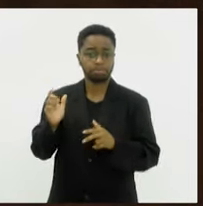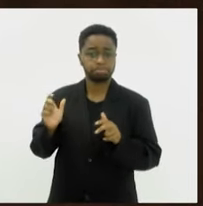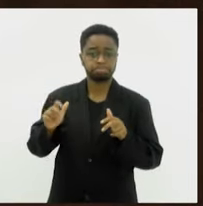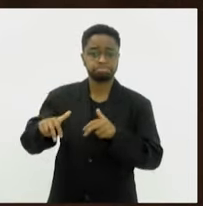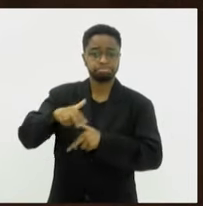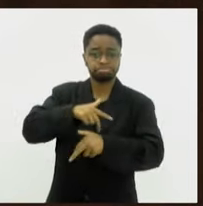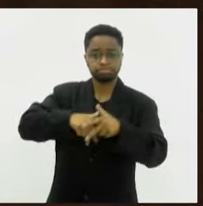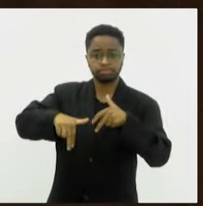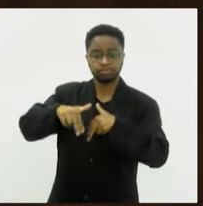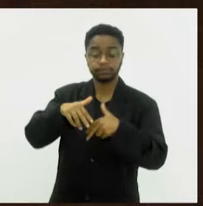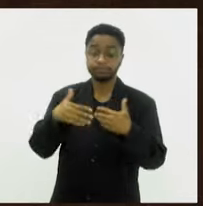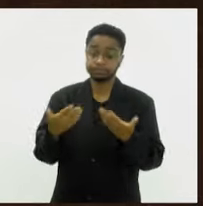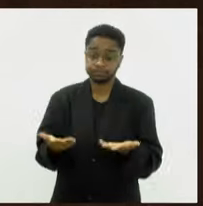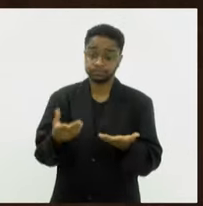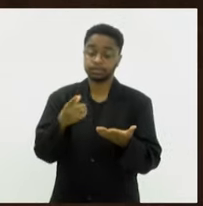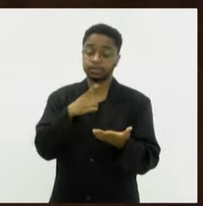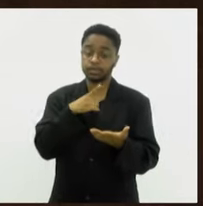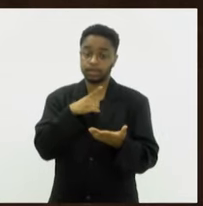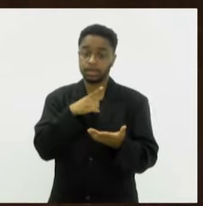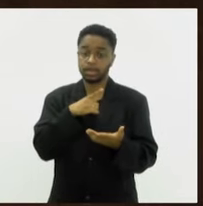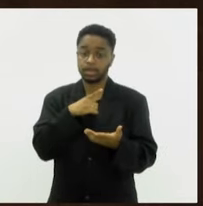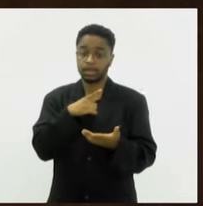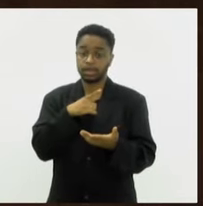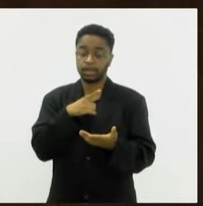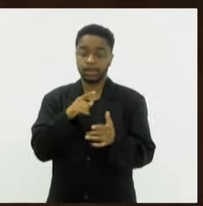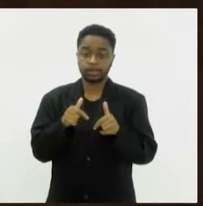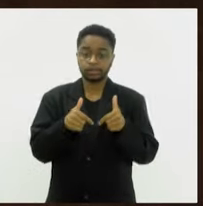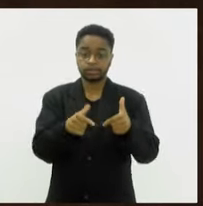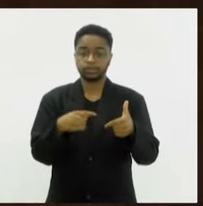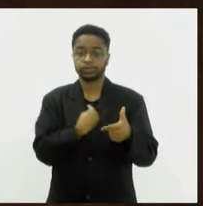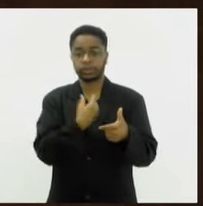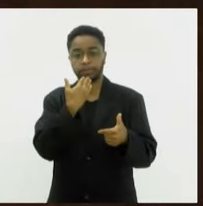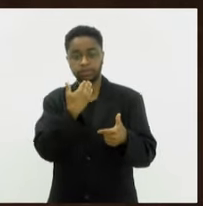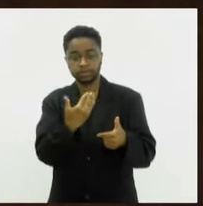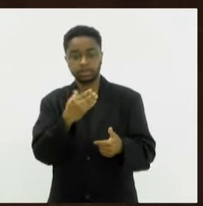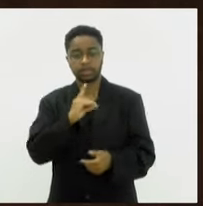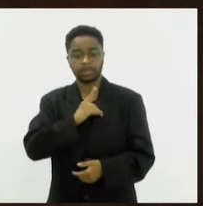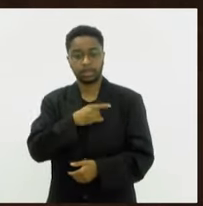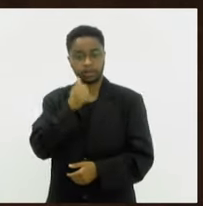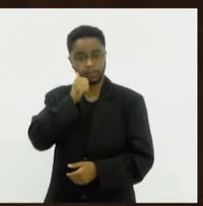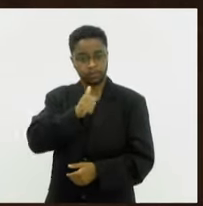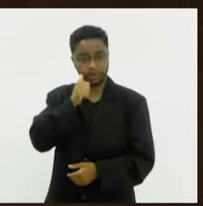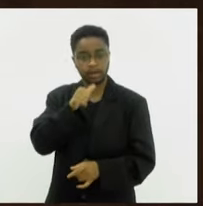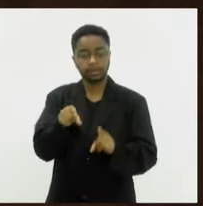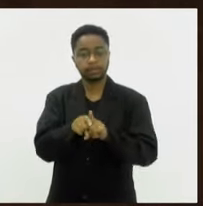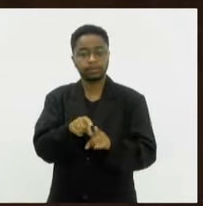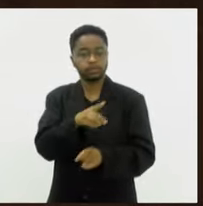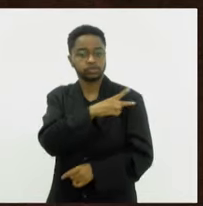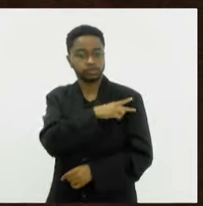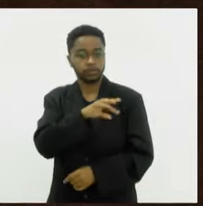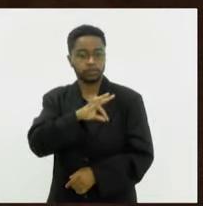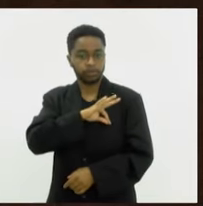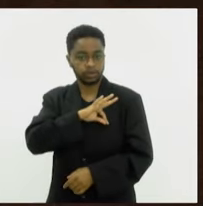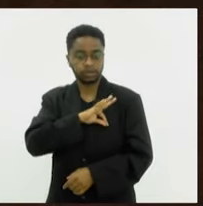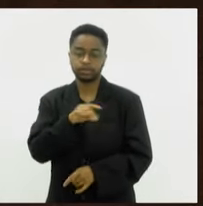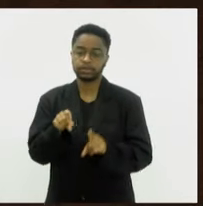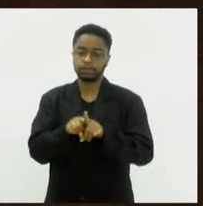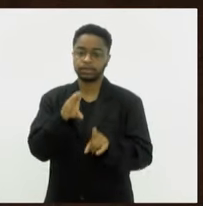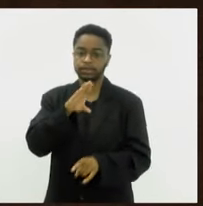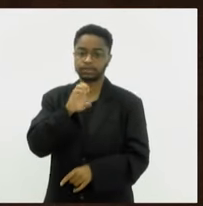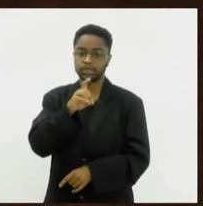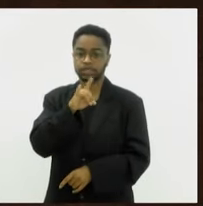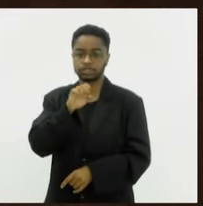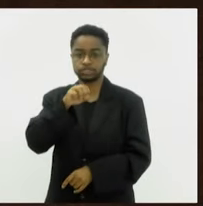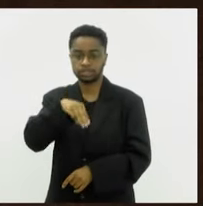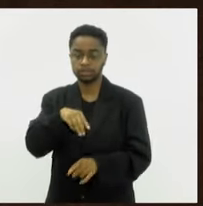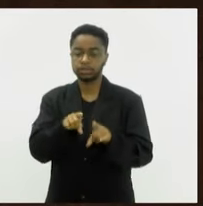das providências que a gente pediu para a DEAN, para a chefia da polícia, contactamos, claro, o CEDIN,